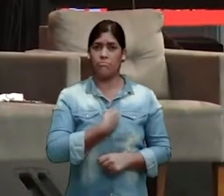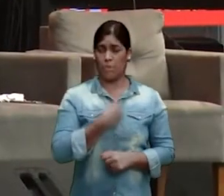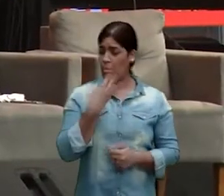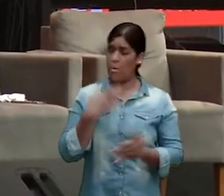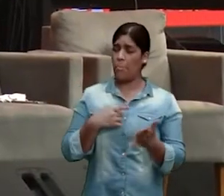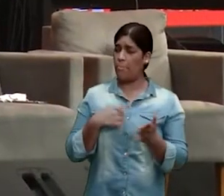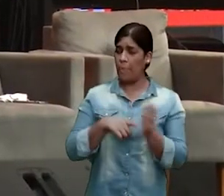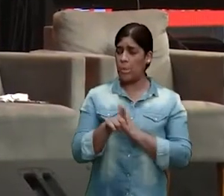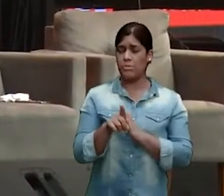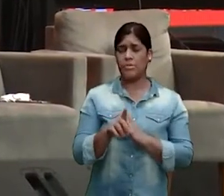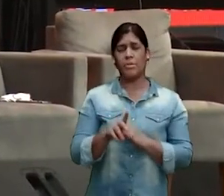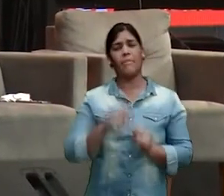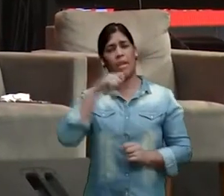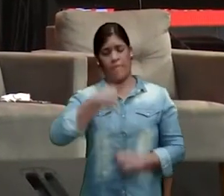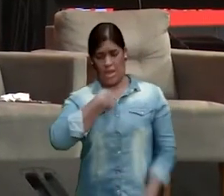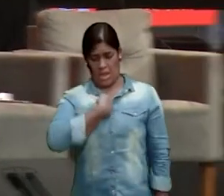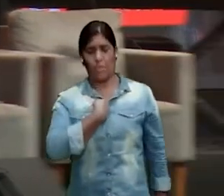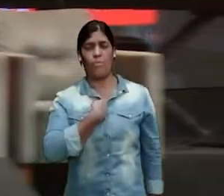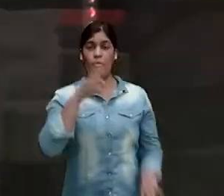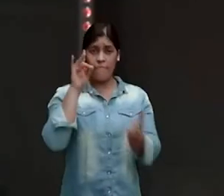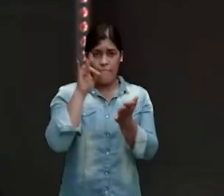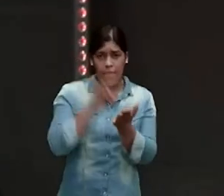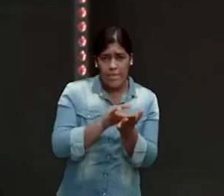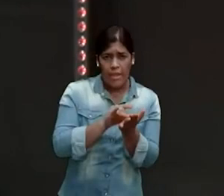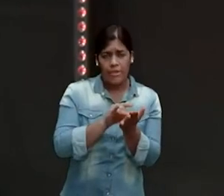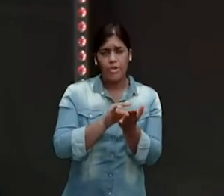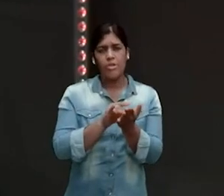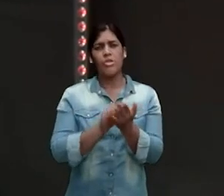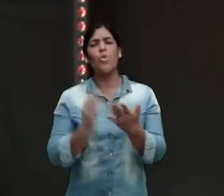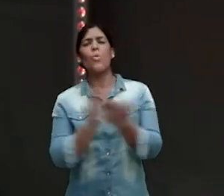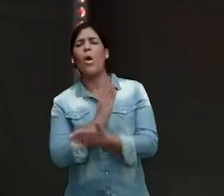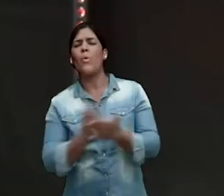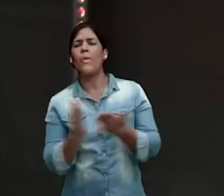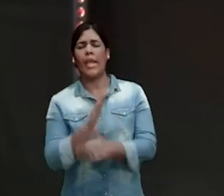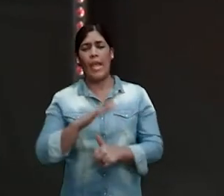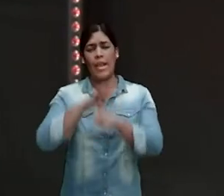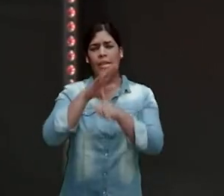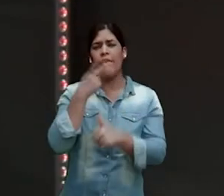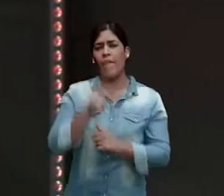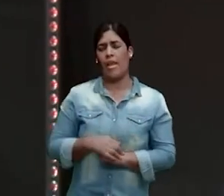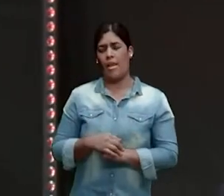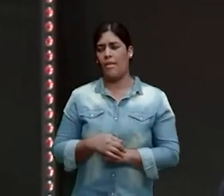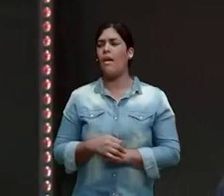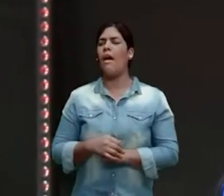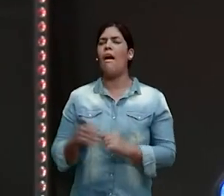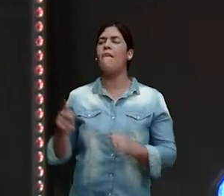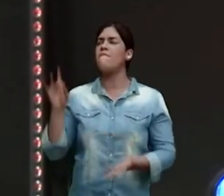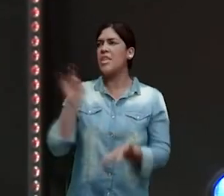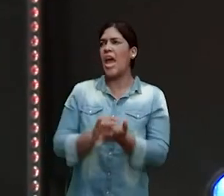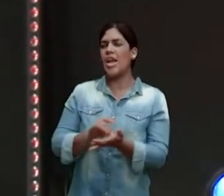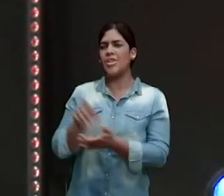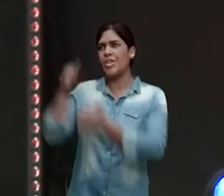dizia assim eu sou a verdade qualquer Líder diria Olha a verdade é essa eles assim